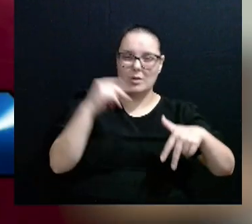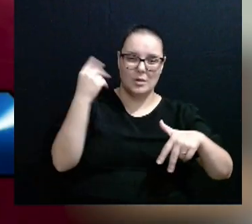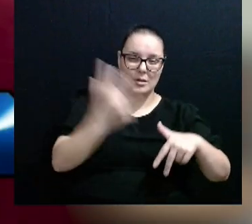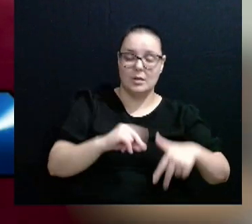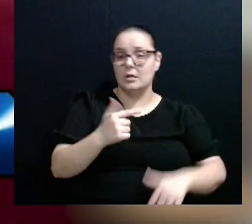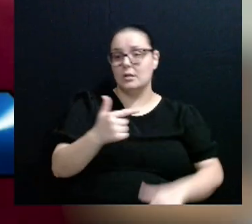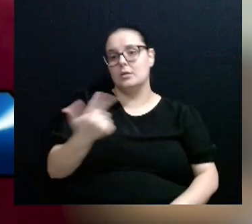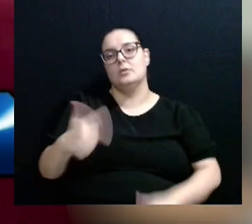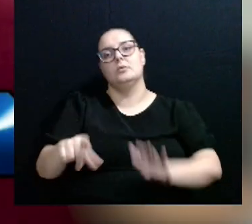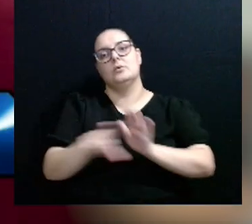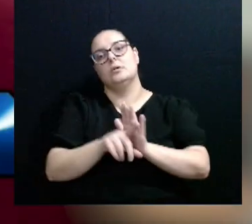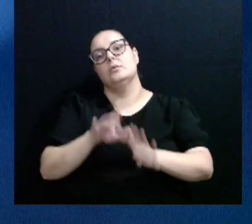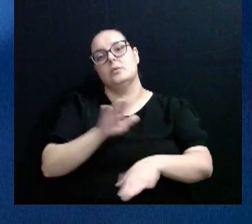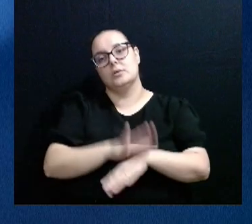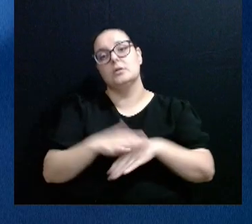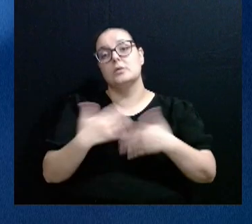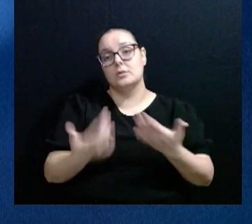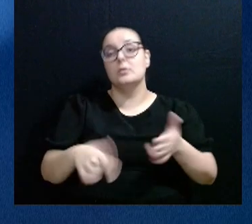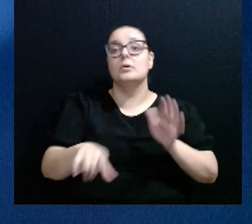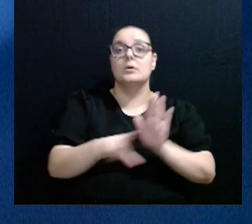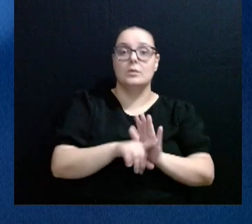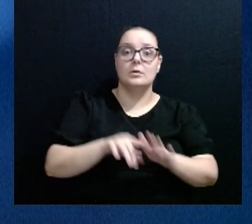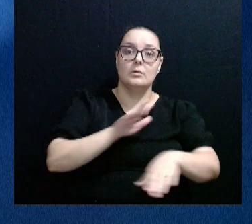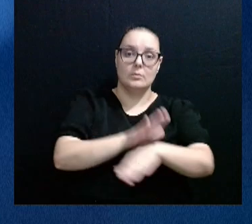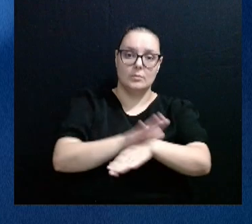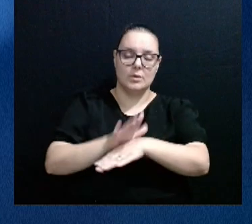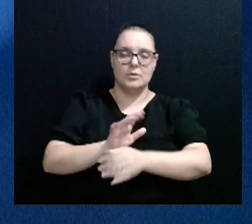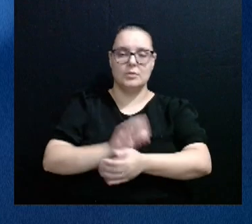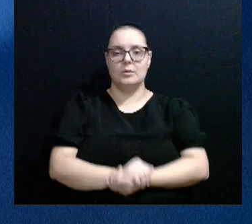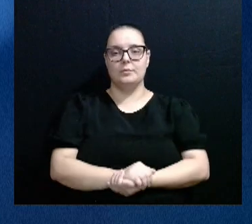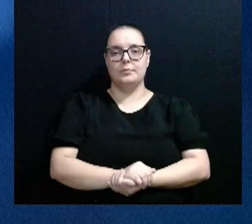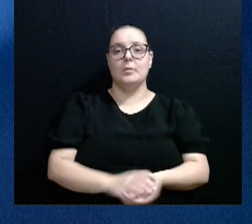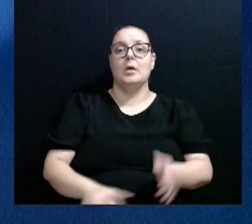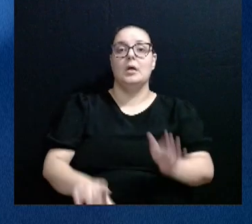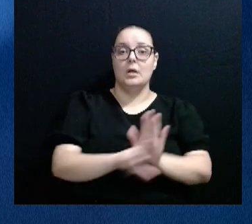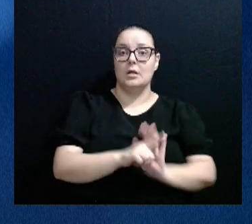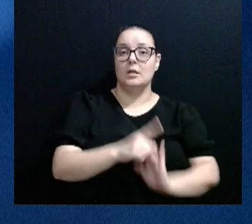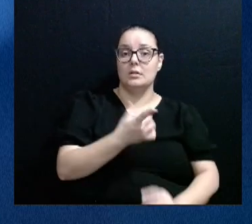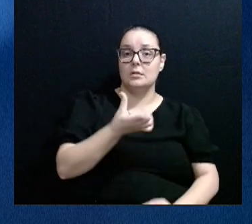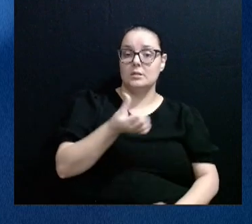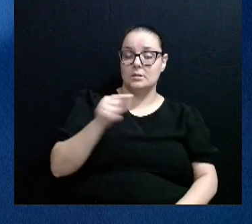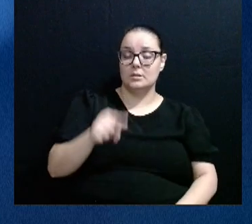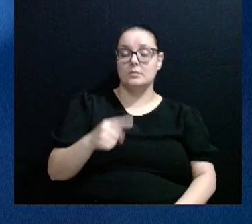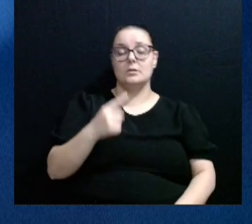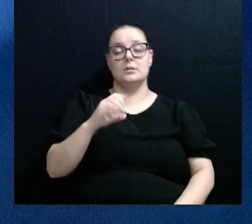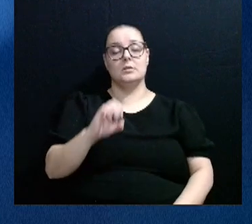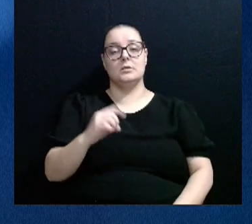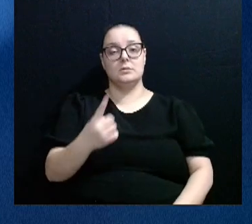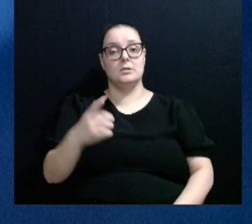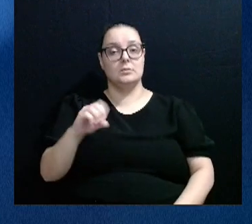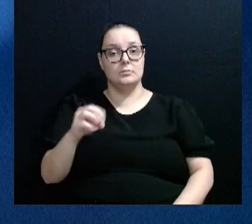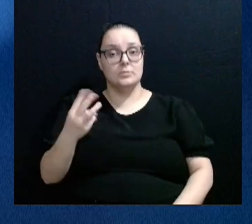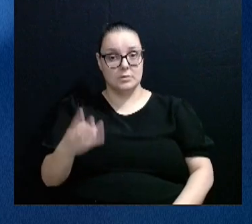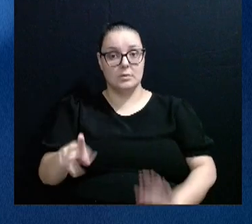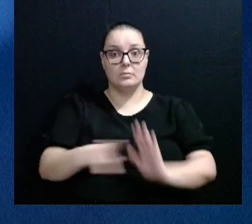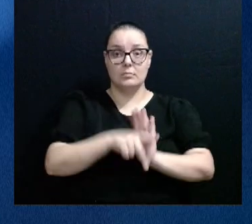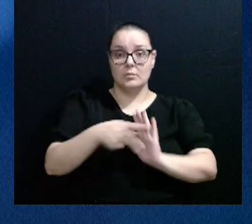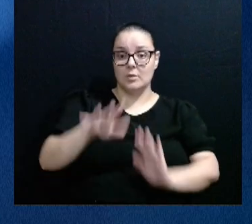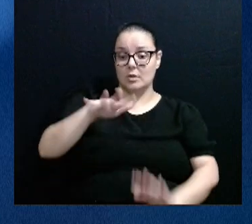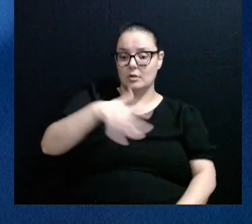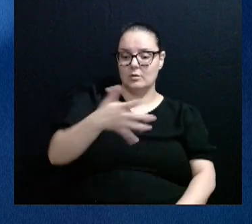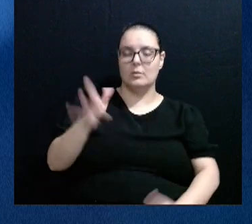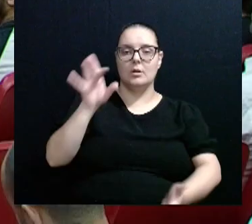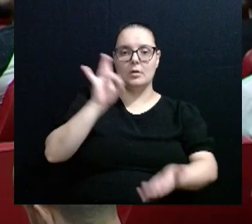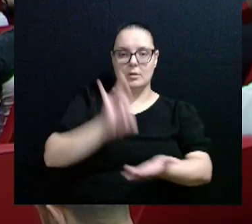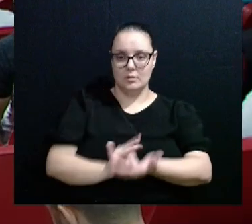essa lei vem para poder ajudar. Professor. A Lei 16.103 passou a fazer parte do calendário oficial de eventos